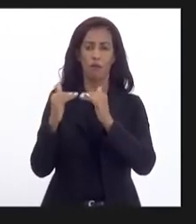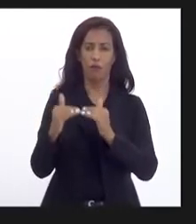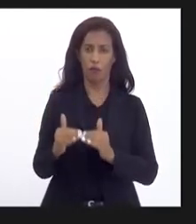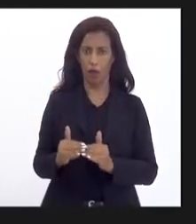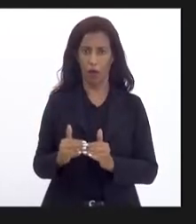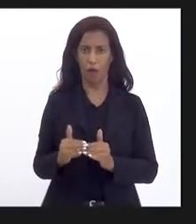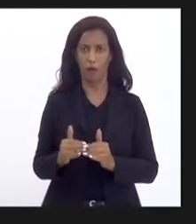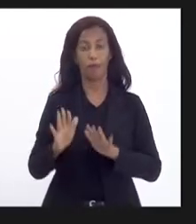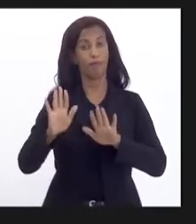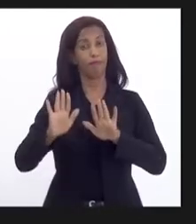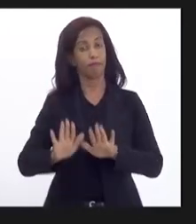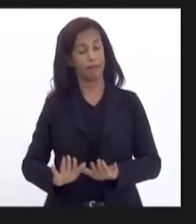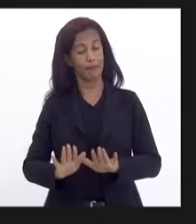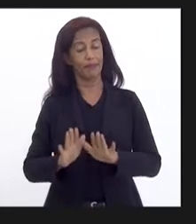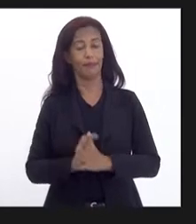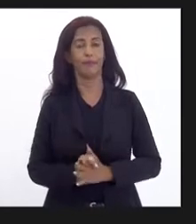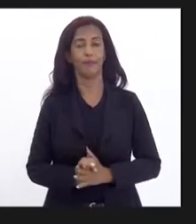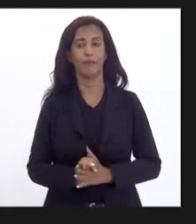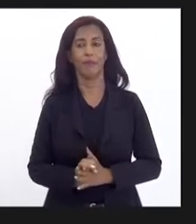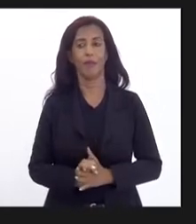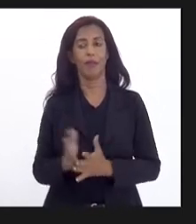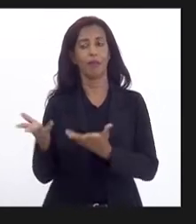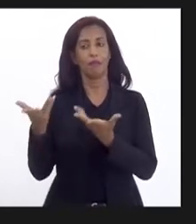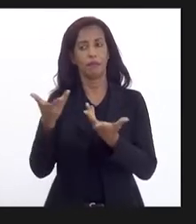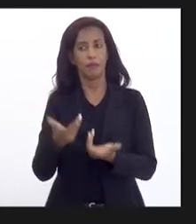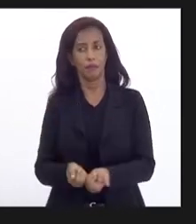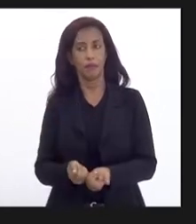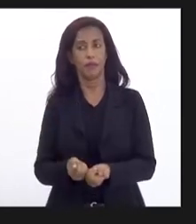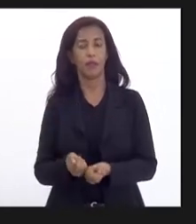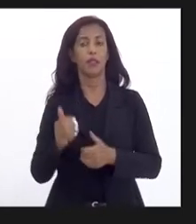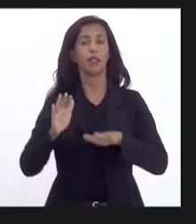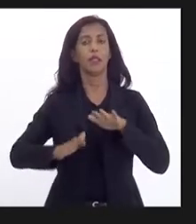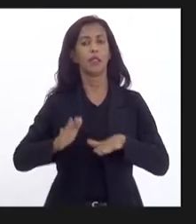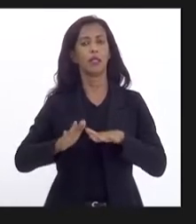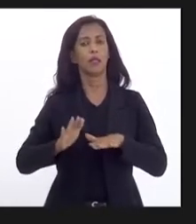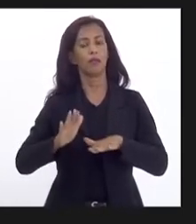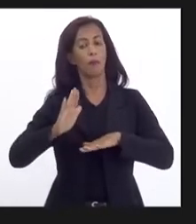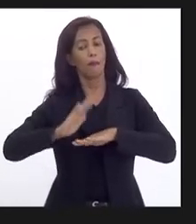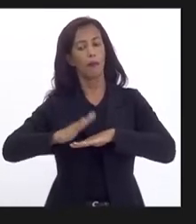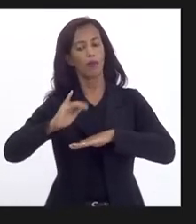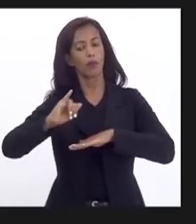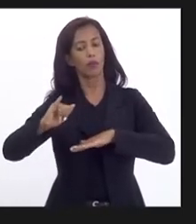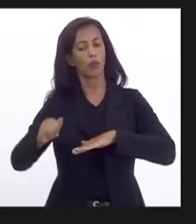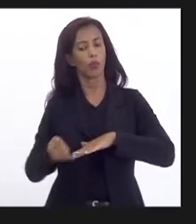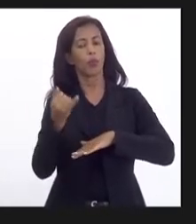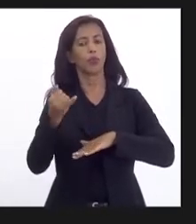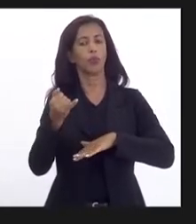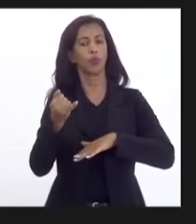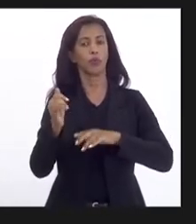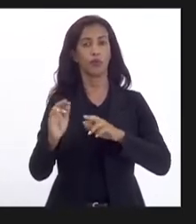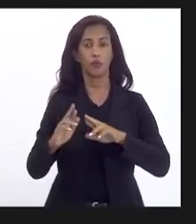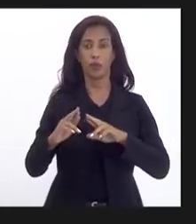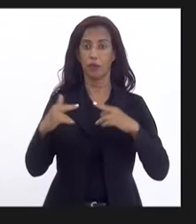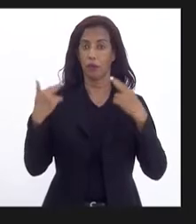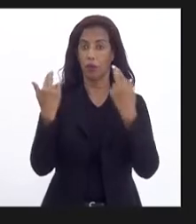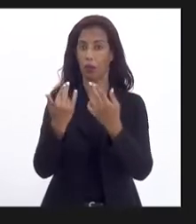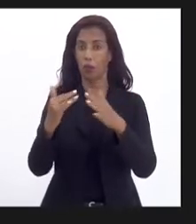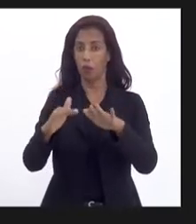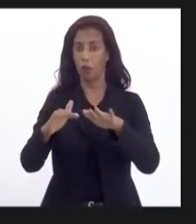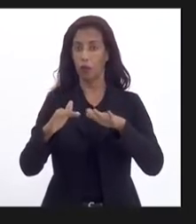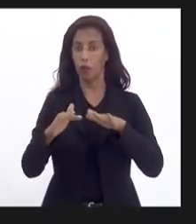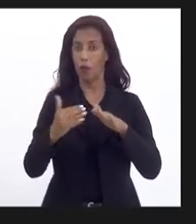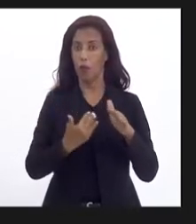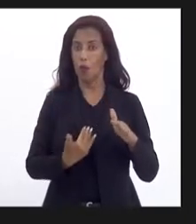mas embora considere que talvez fosse mais oportuno que a gente fizesse audiência pública já a partir